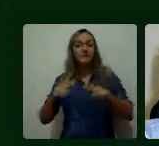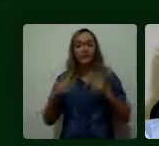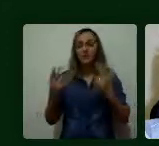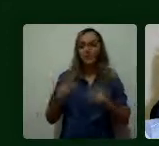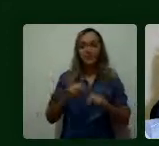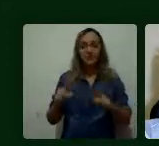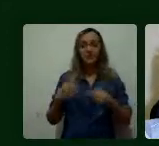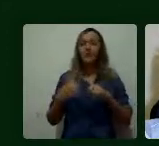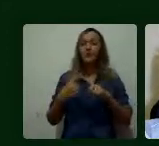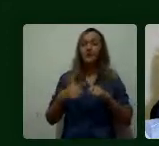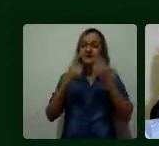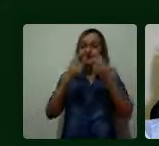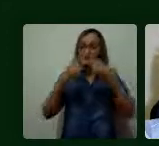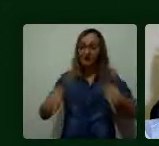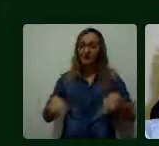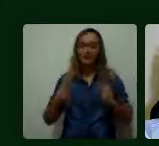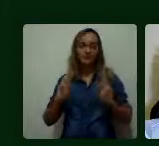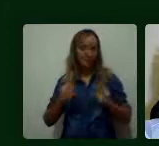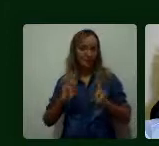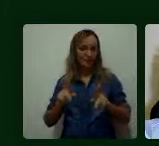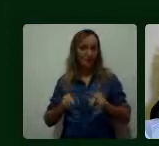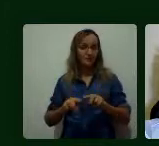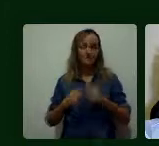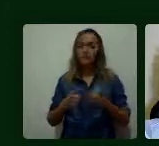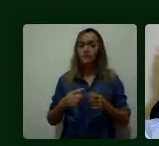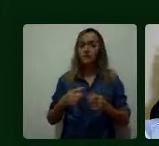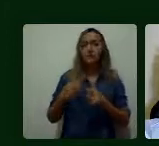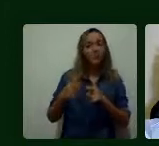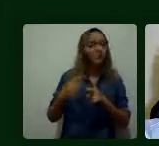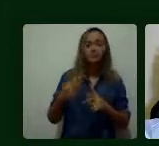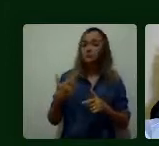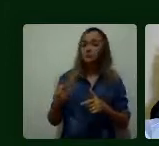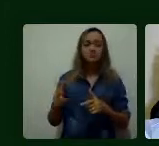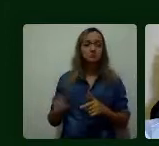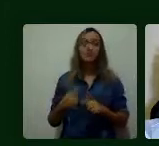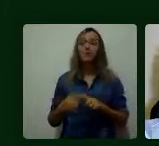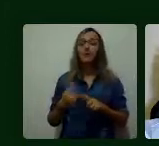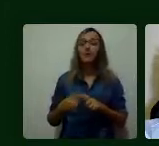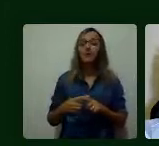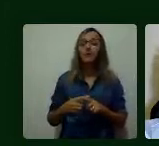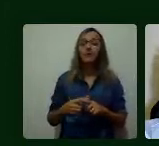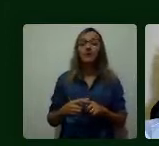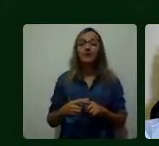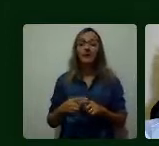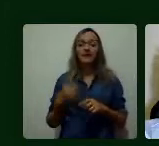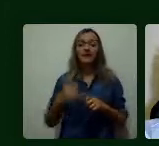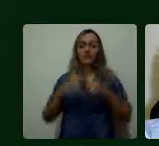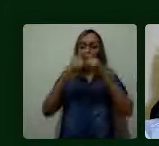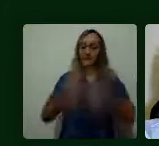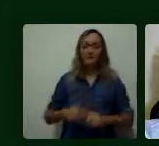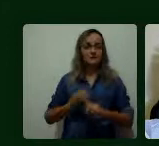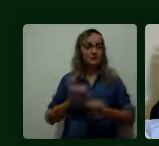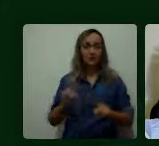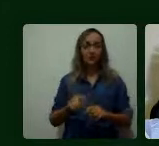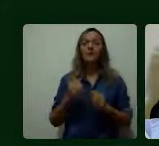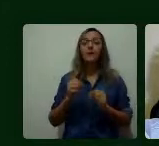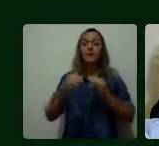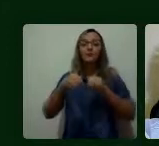feedbacks, mas acho que é uma oportunidade, sim, dele continuar desenvolvendo esse projeto que pode vir a ser útil para a comunidade. Então, não tem problema.